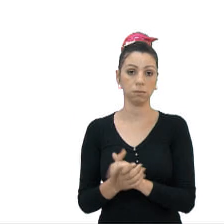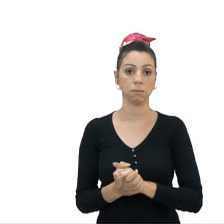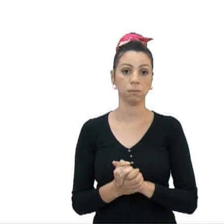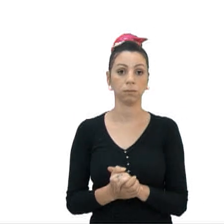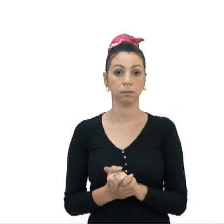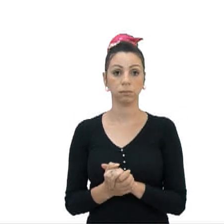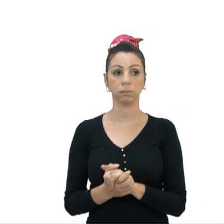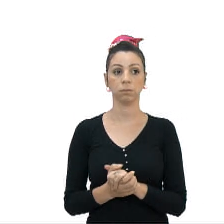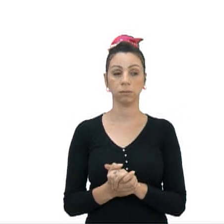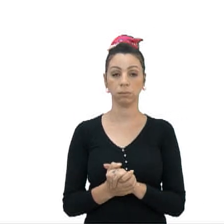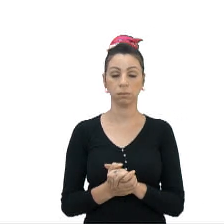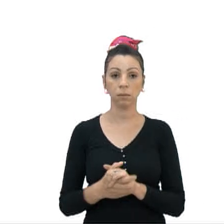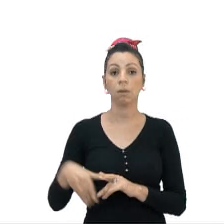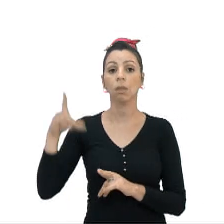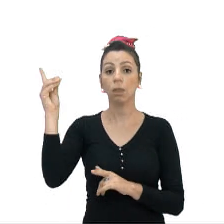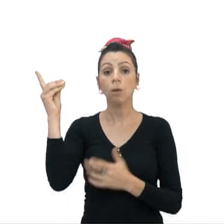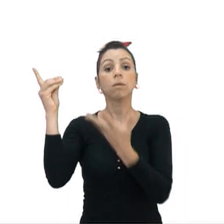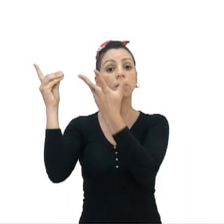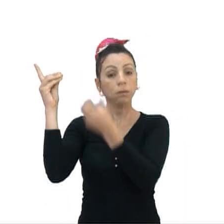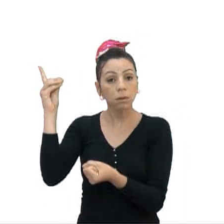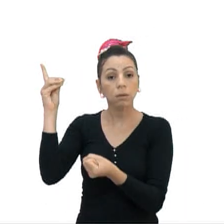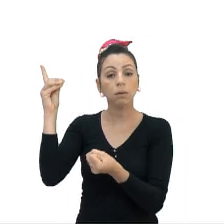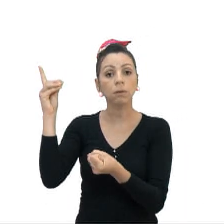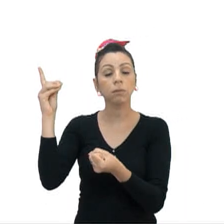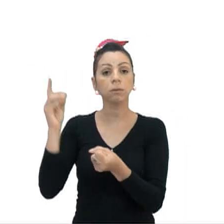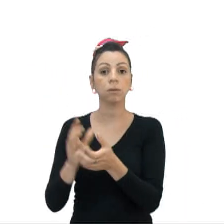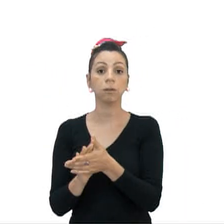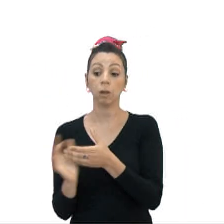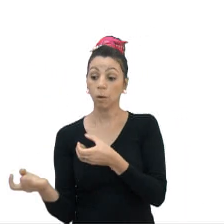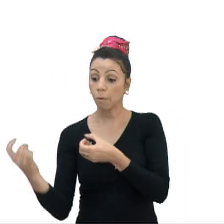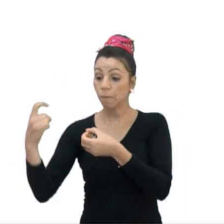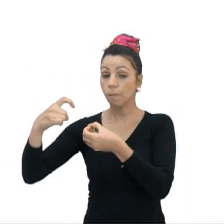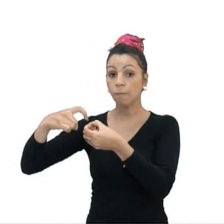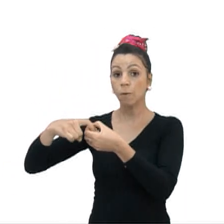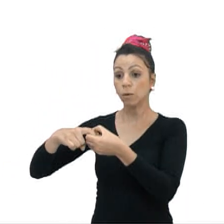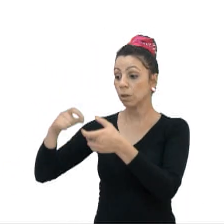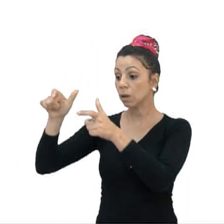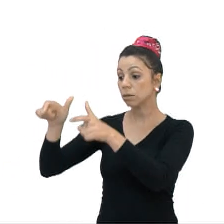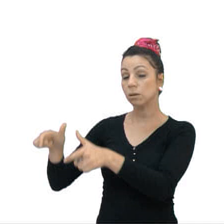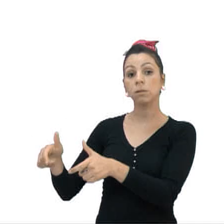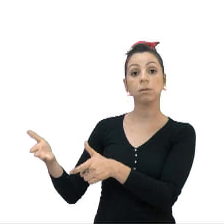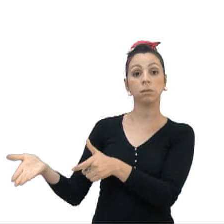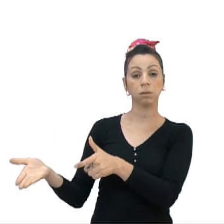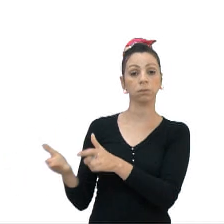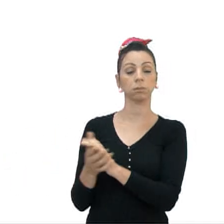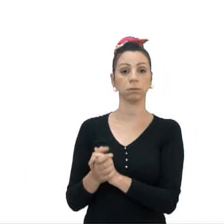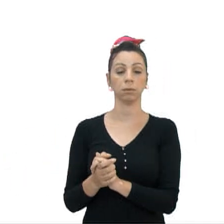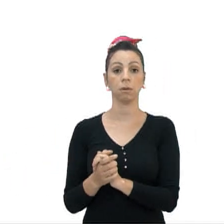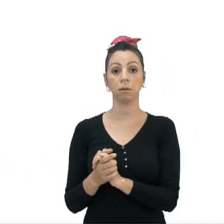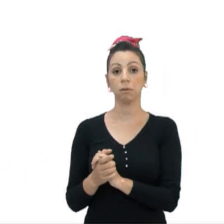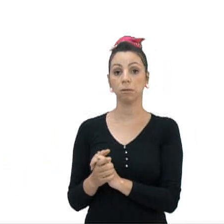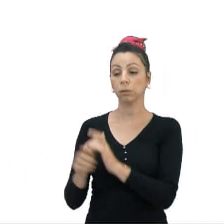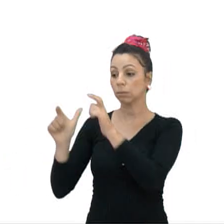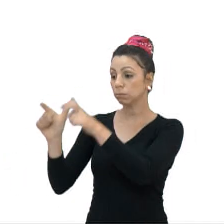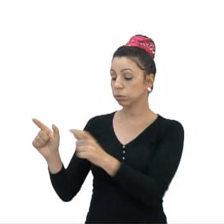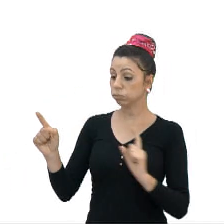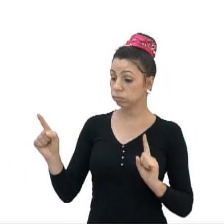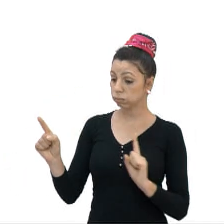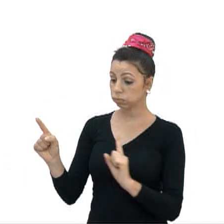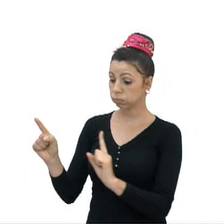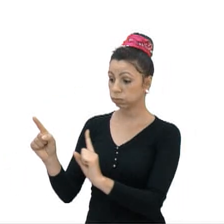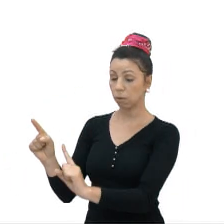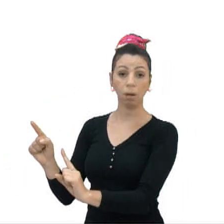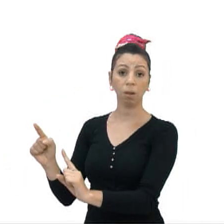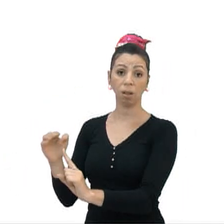certo? Então, Deus permitiu sem que eu voltasse para lá, sem que desfrutasse